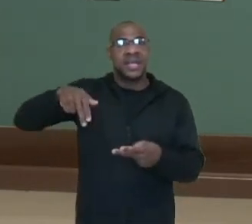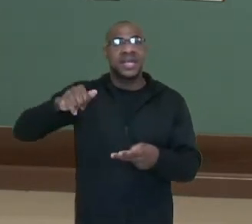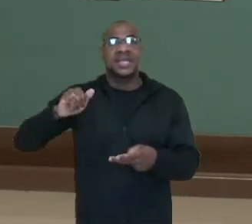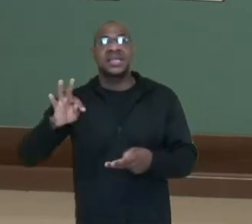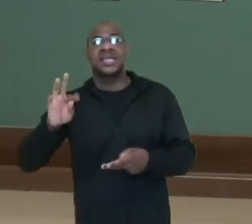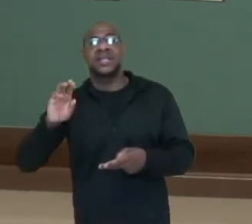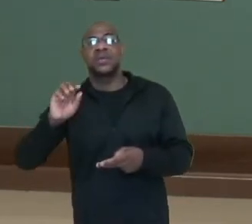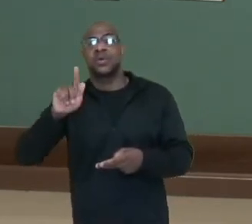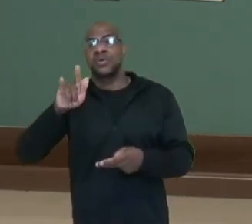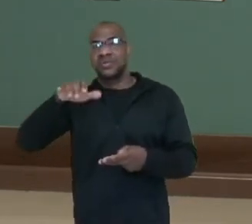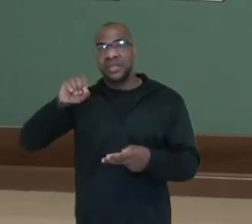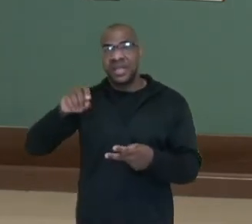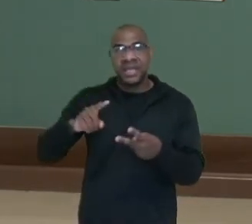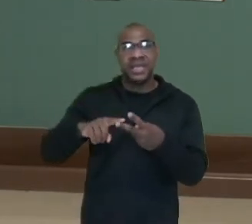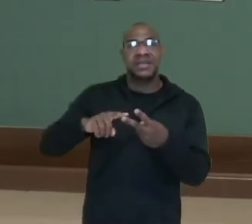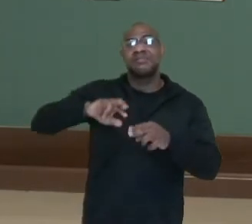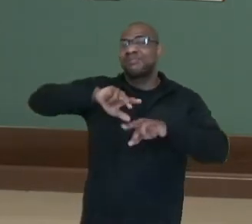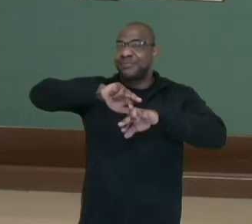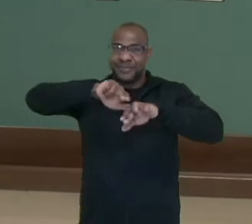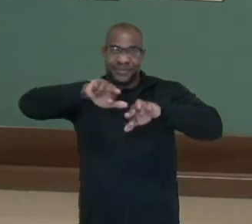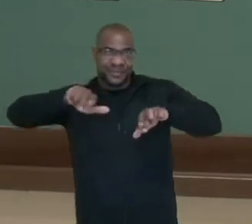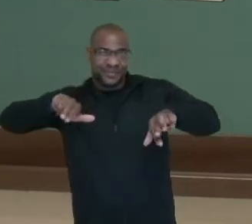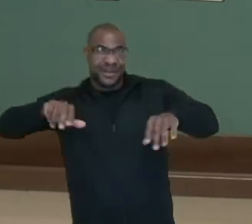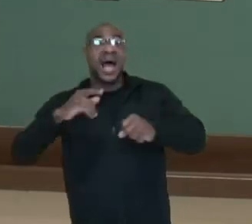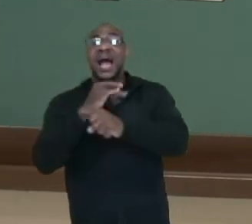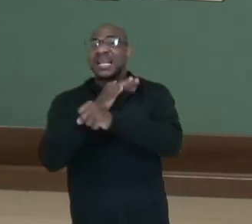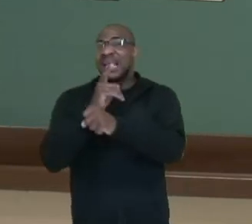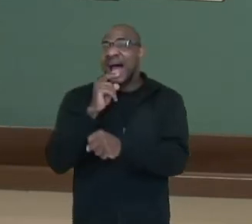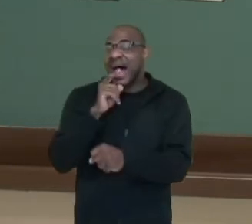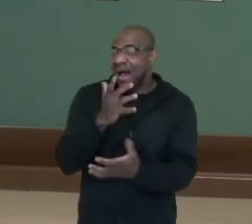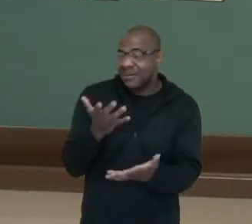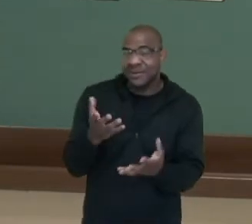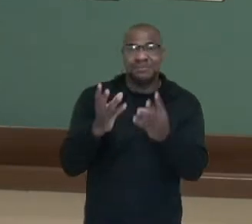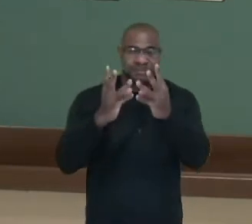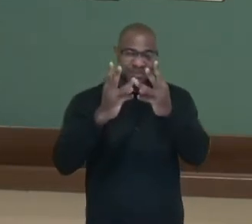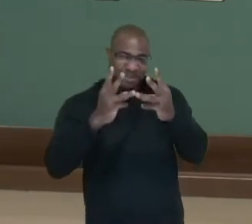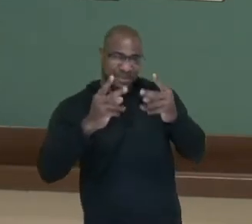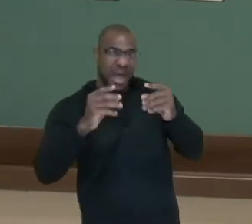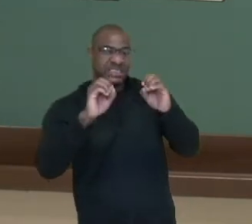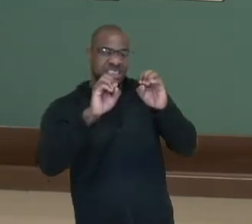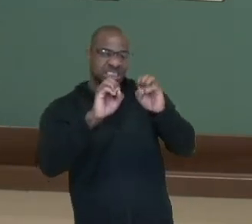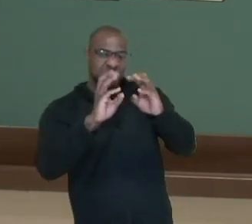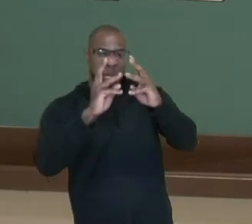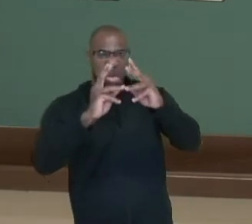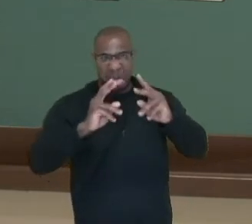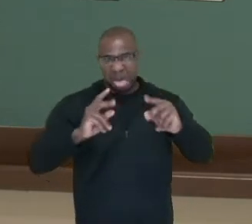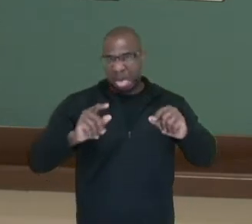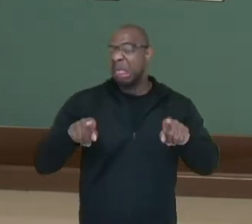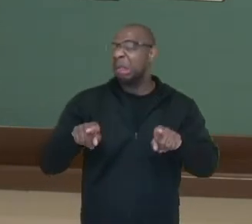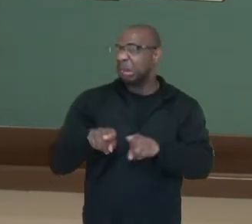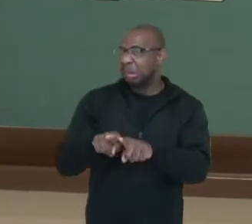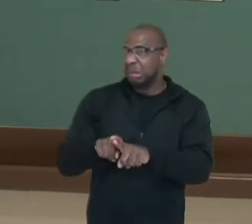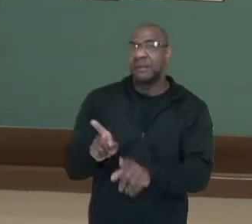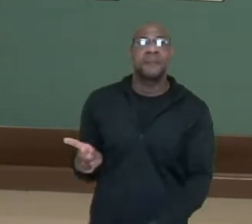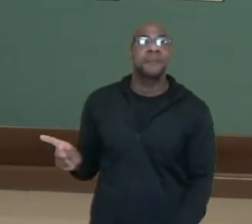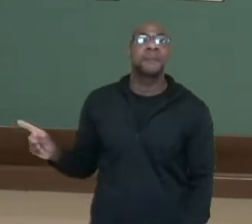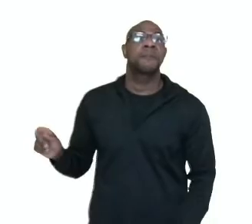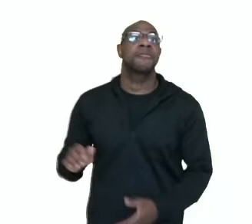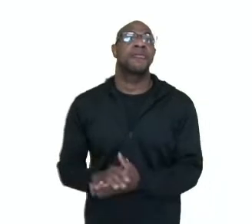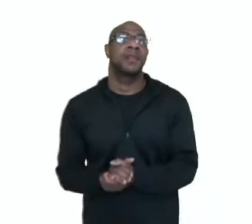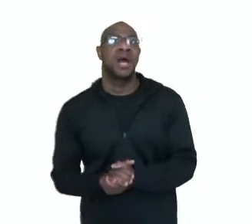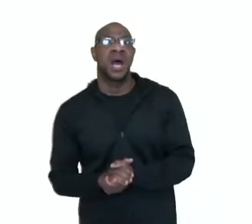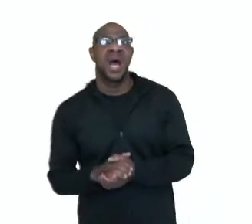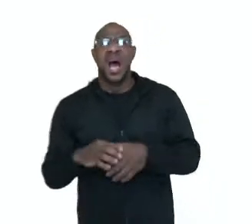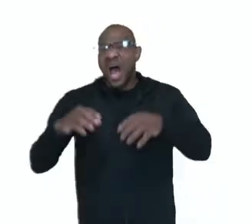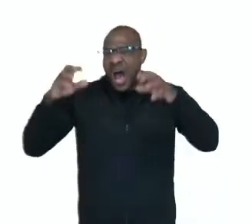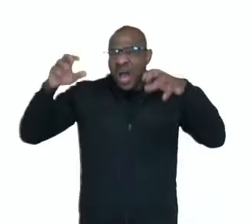água, vai acontecer o quê? Vai se elevar em alta quantidade. Nem sempre a chuva